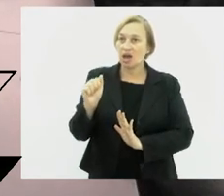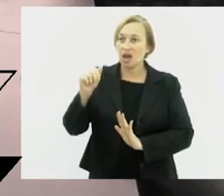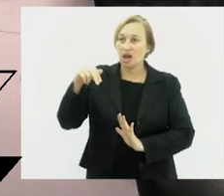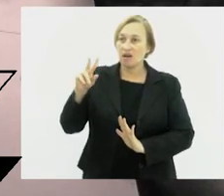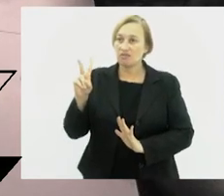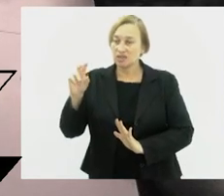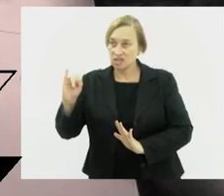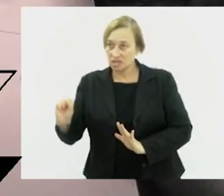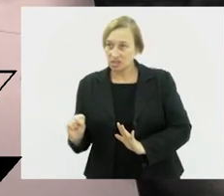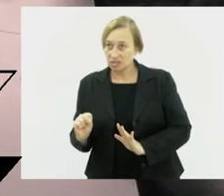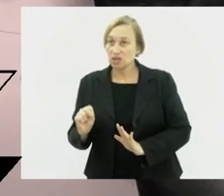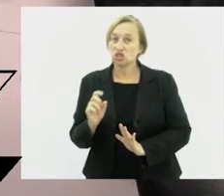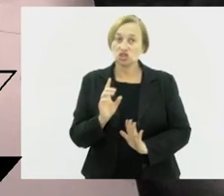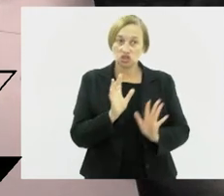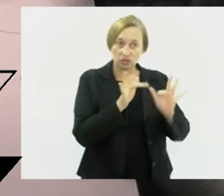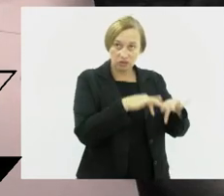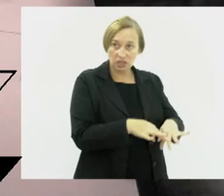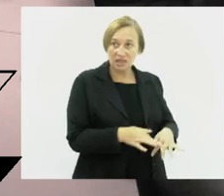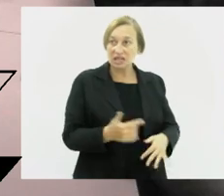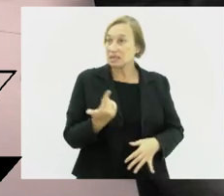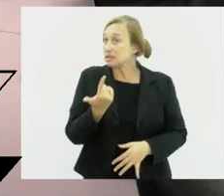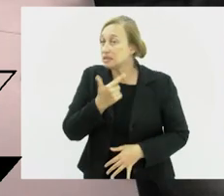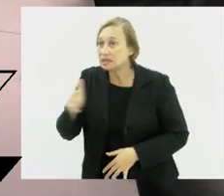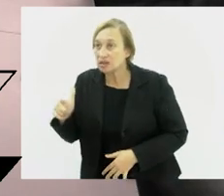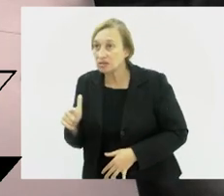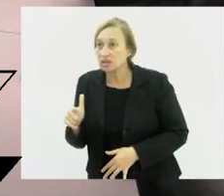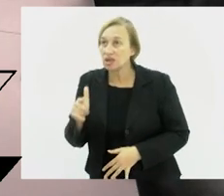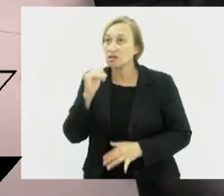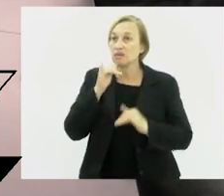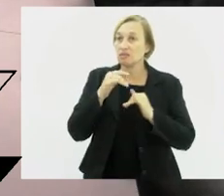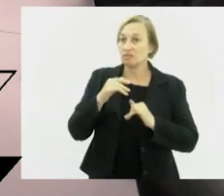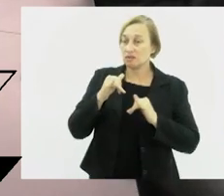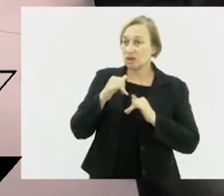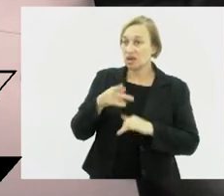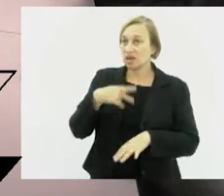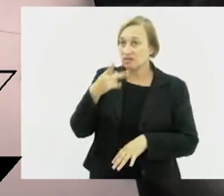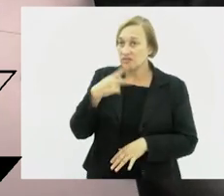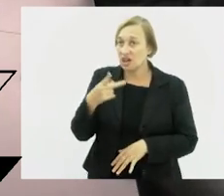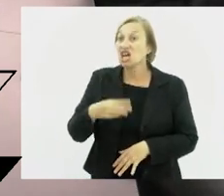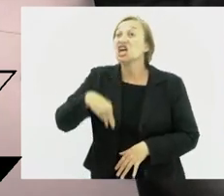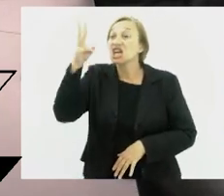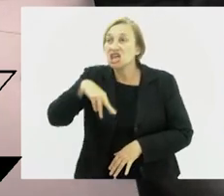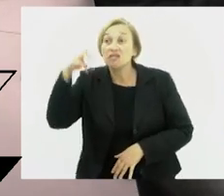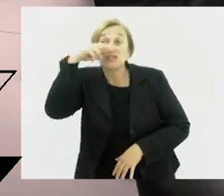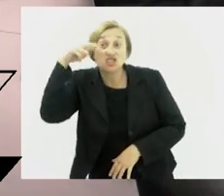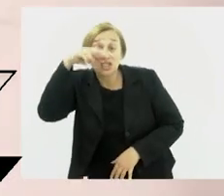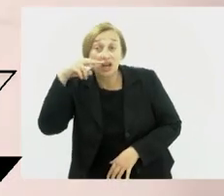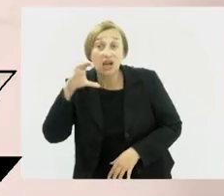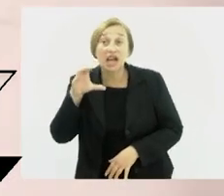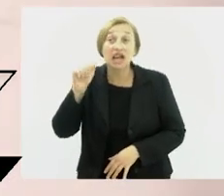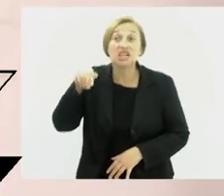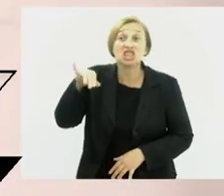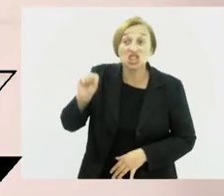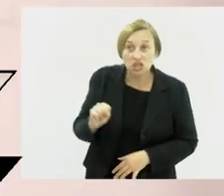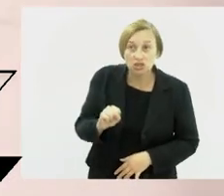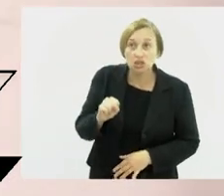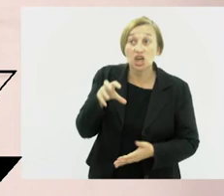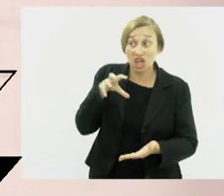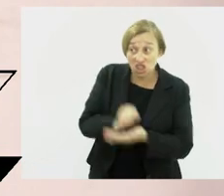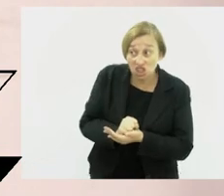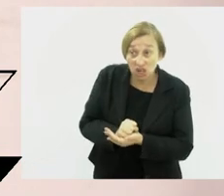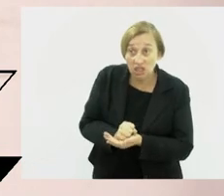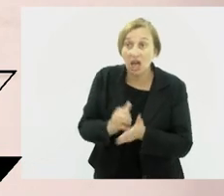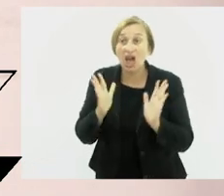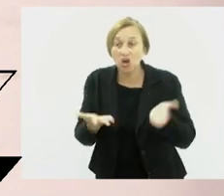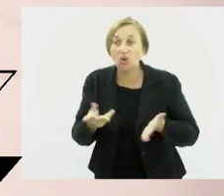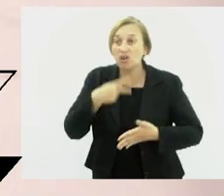terminar. Ivisa, se não tem, fica o recado. Quem vai fiscalizar os canis? Os canis registrados.